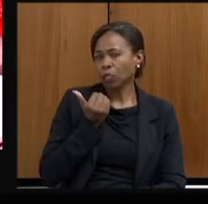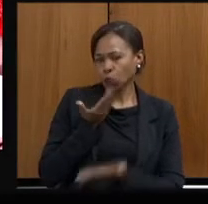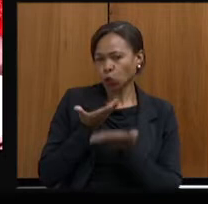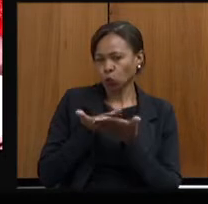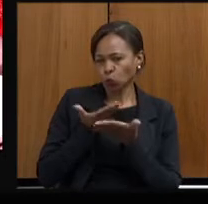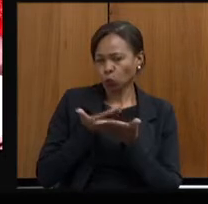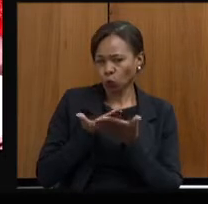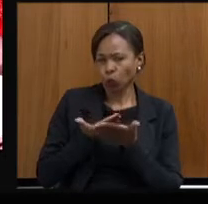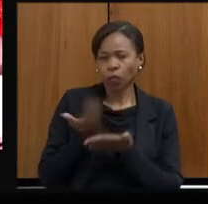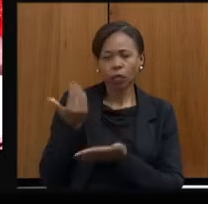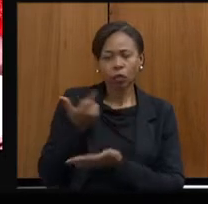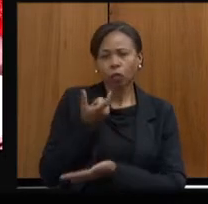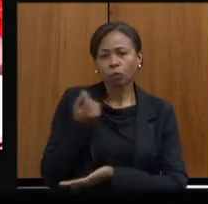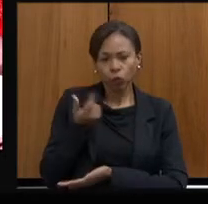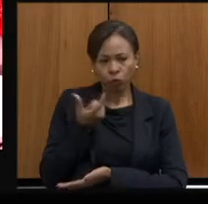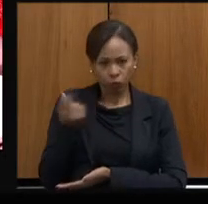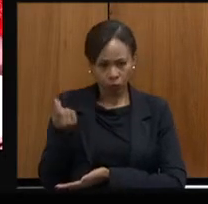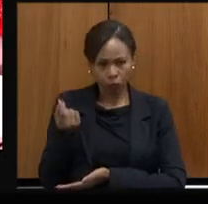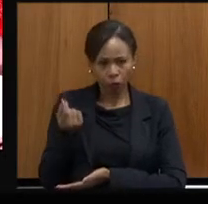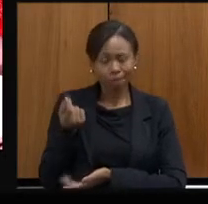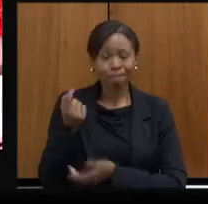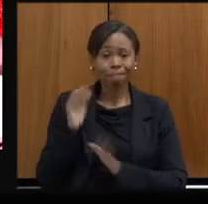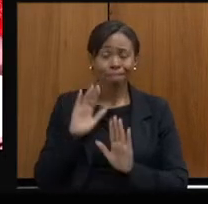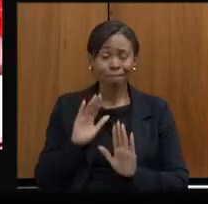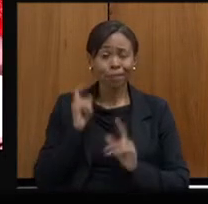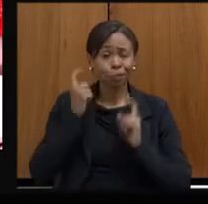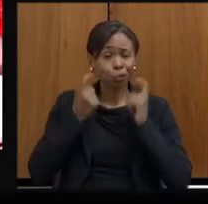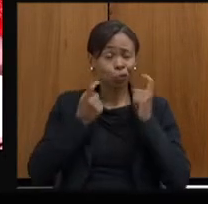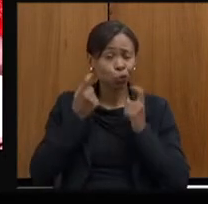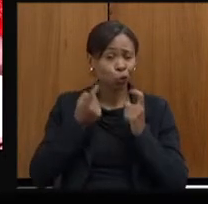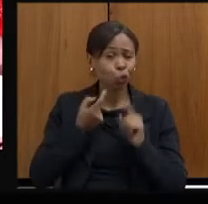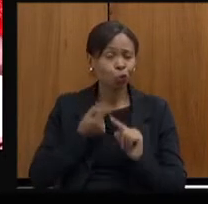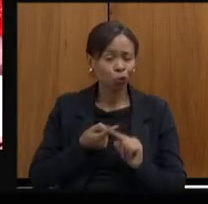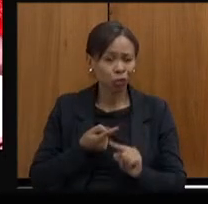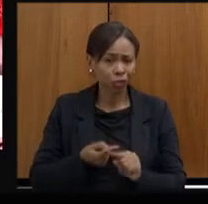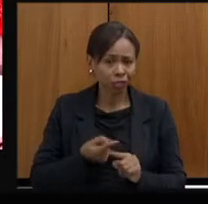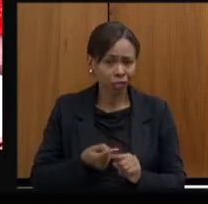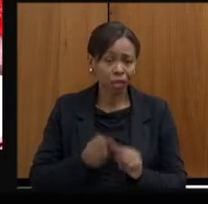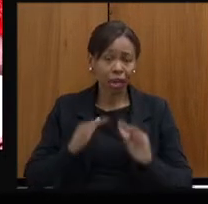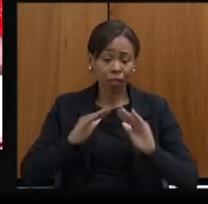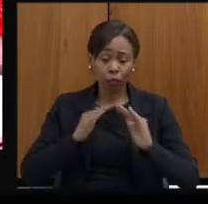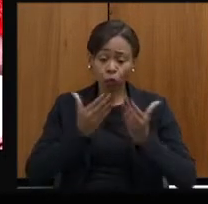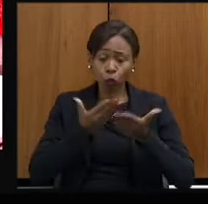pandemia. Qual que era a nossa preocupação com Bolsa Merenda? As escolas